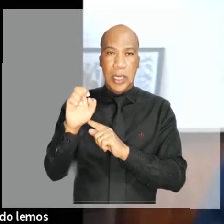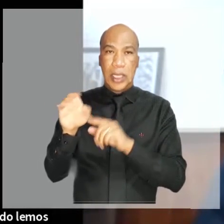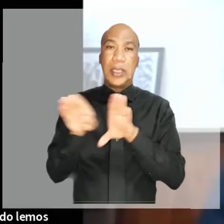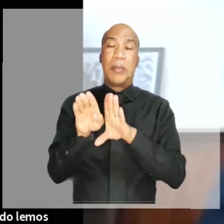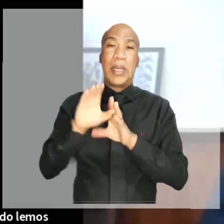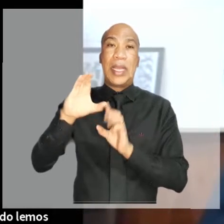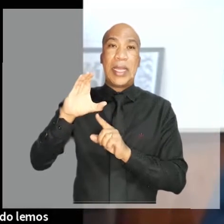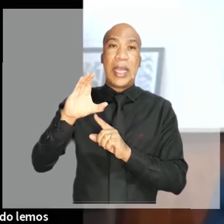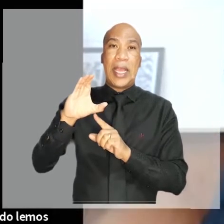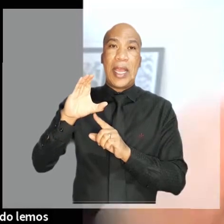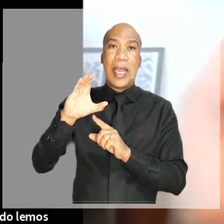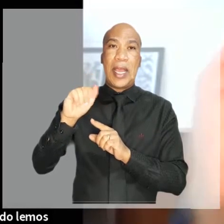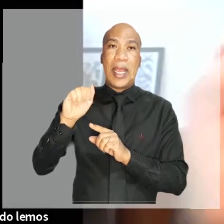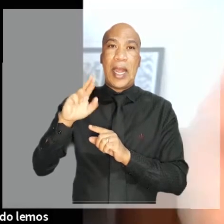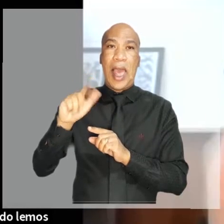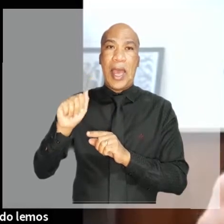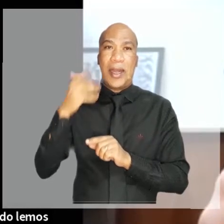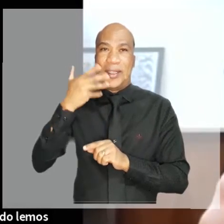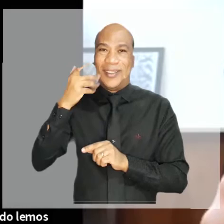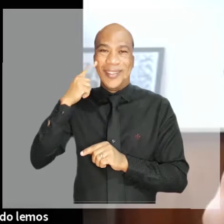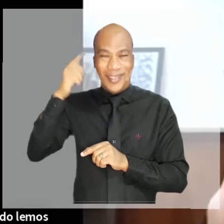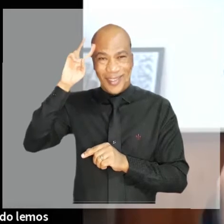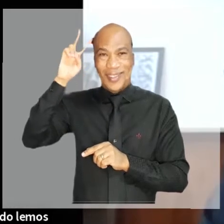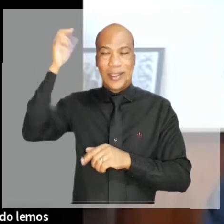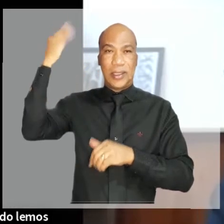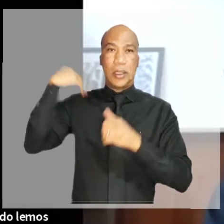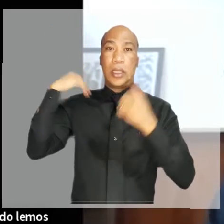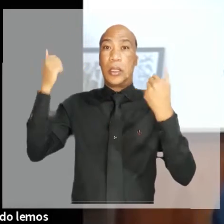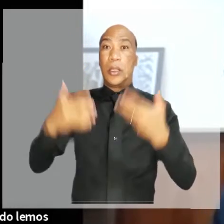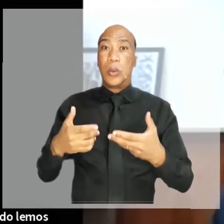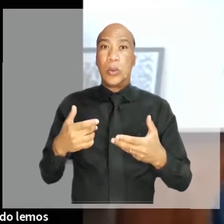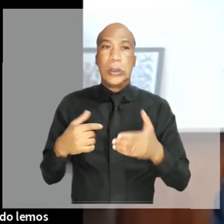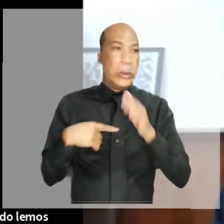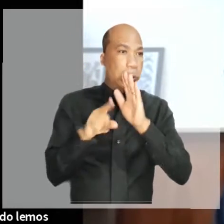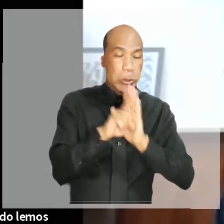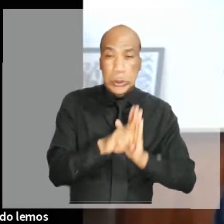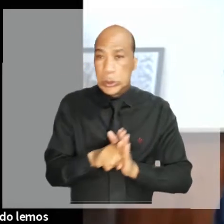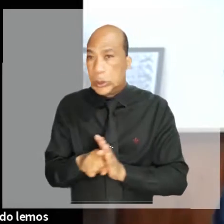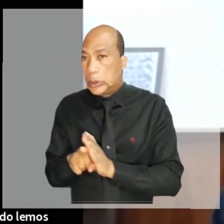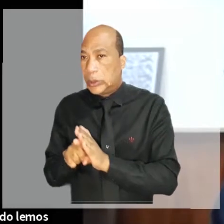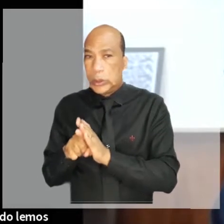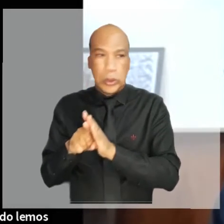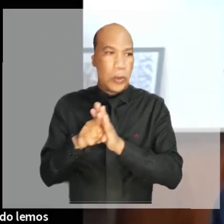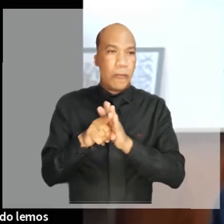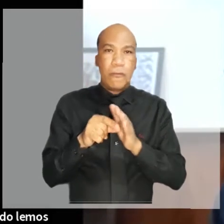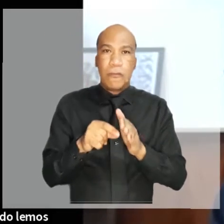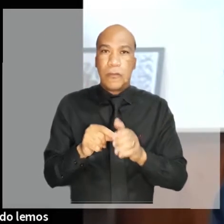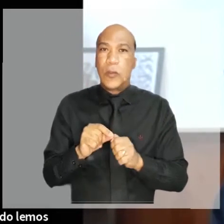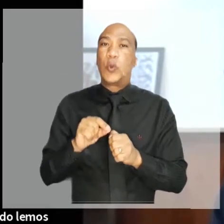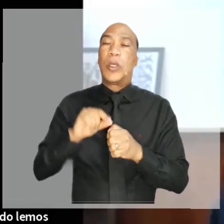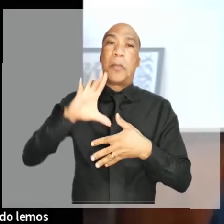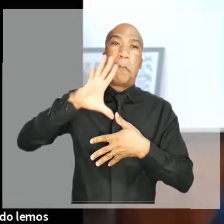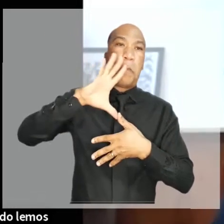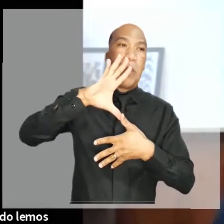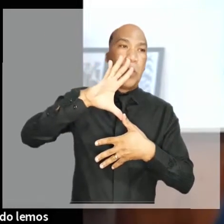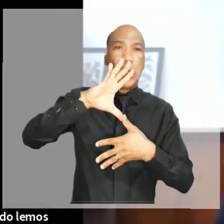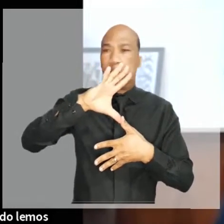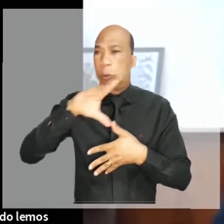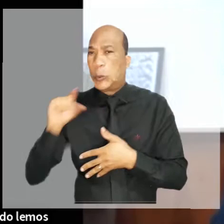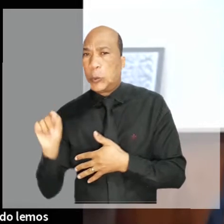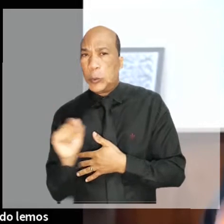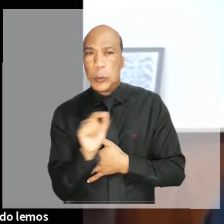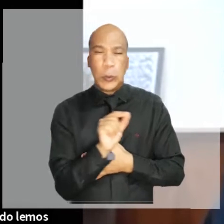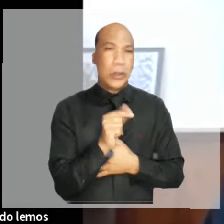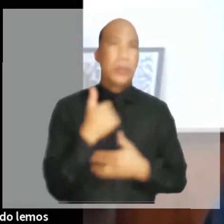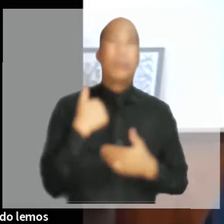mais durante a pandemia, essas iniciativas dos tribunais estaduais que fizeram